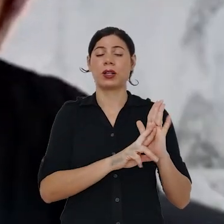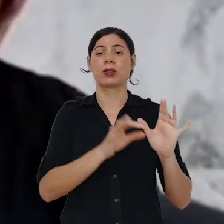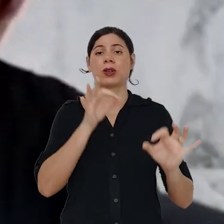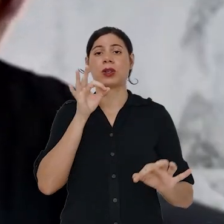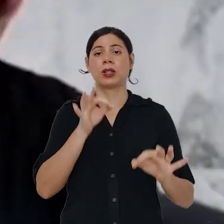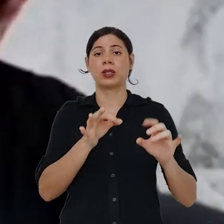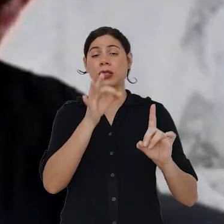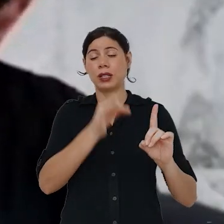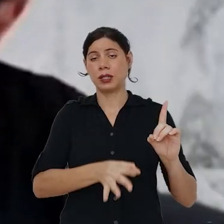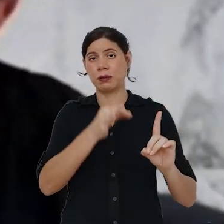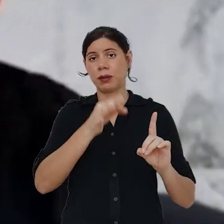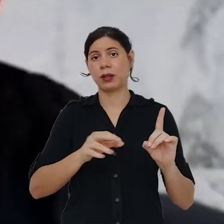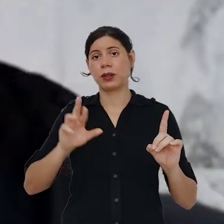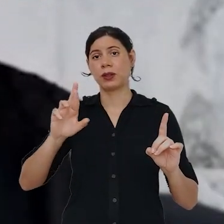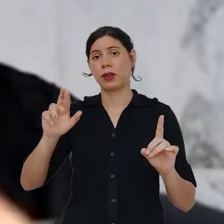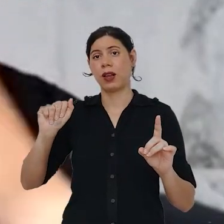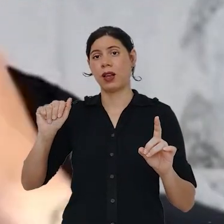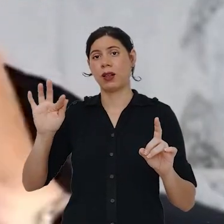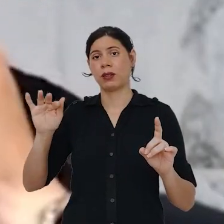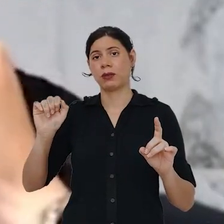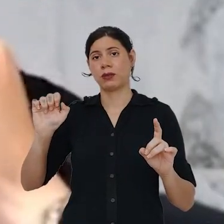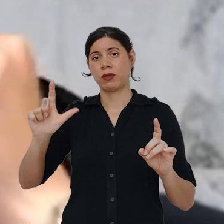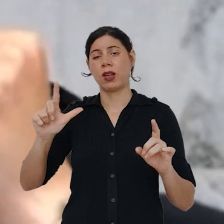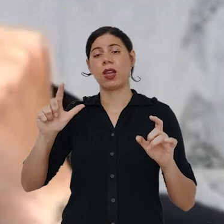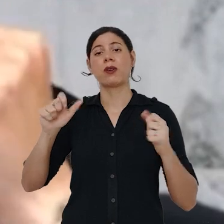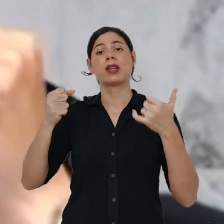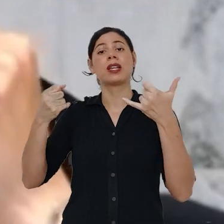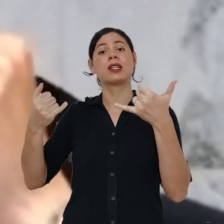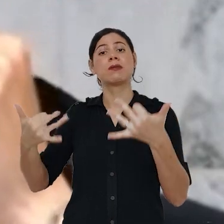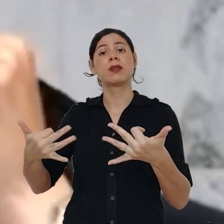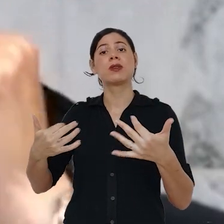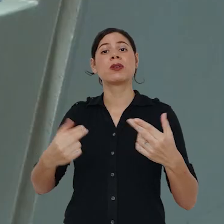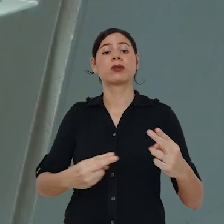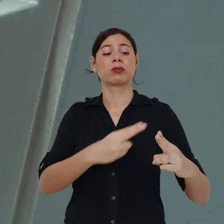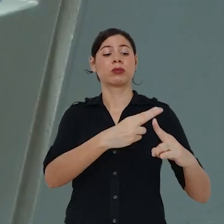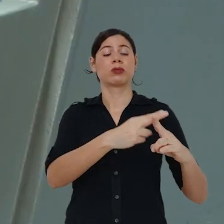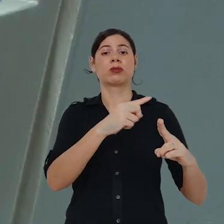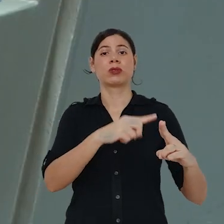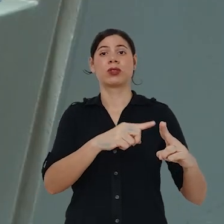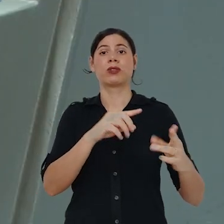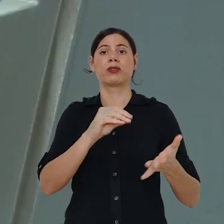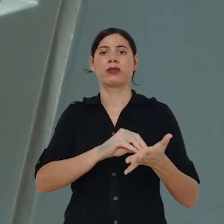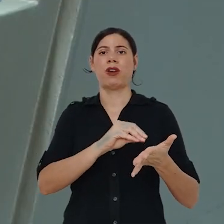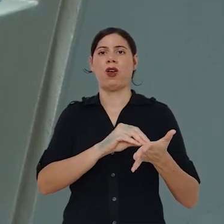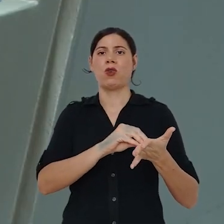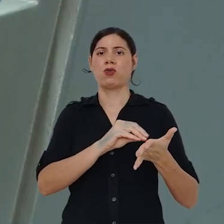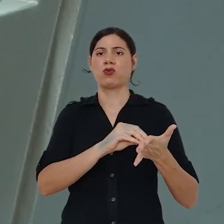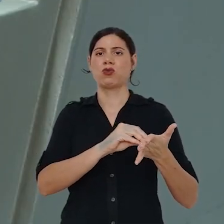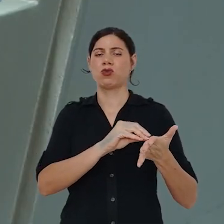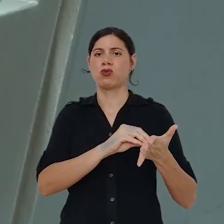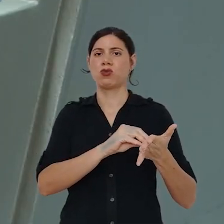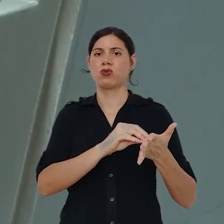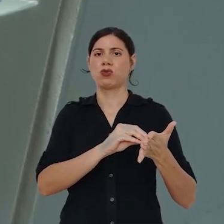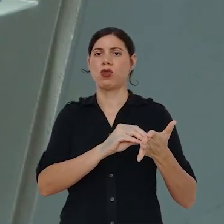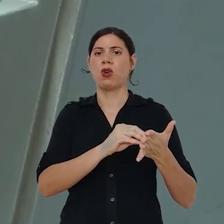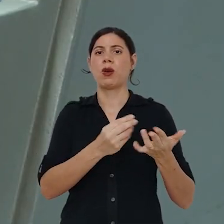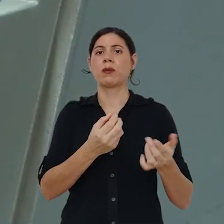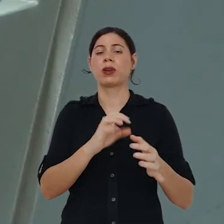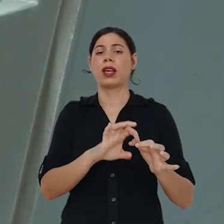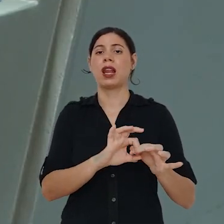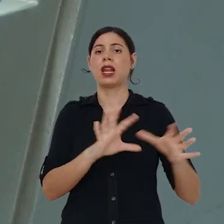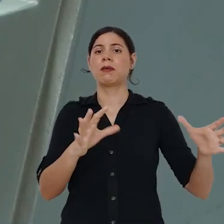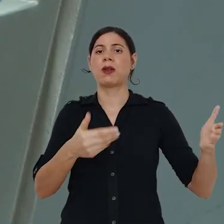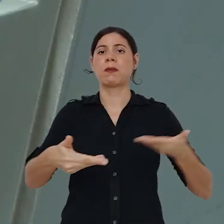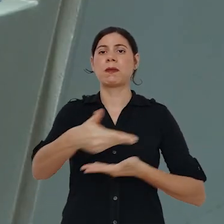federal Rafael Paulo, destacou que a instituição foi negligente ao permitir várias transações atípicas do perfil